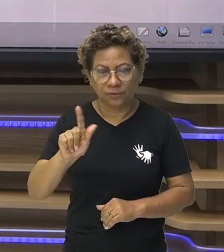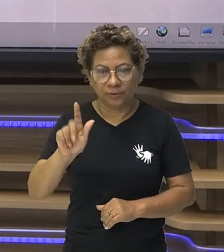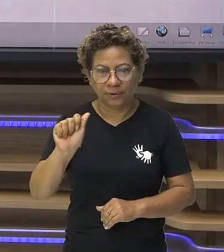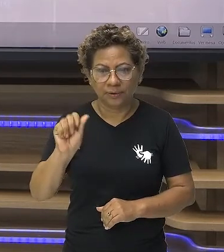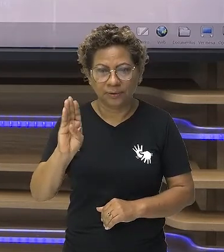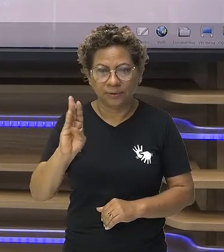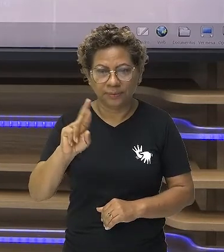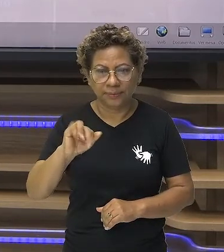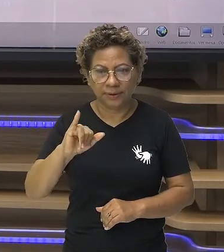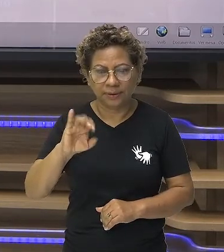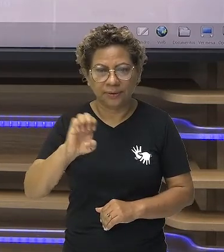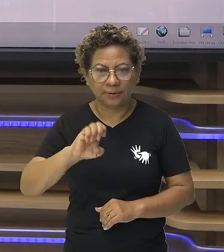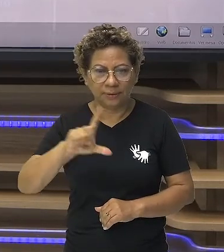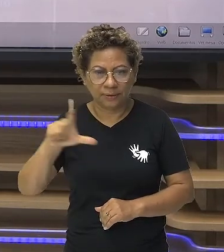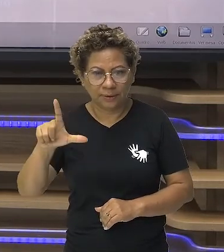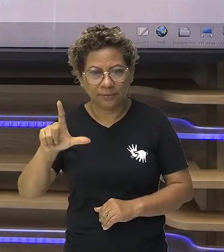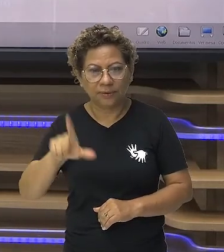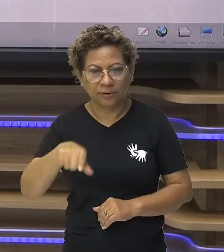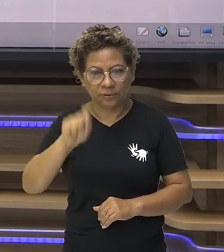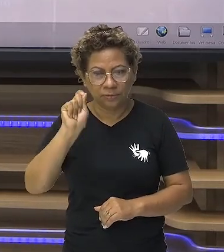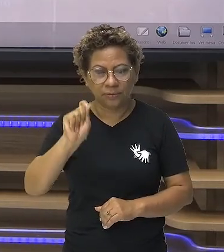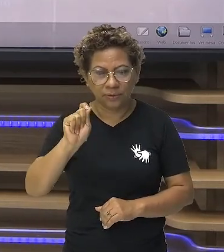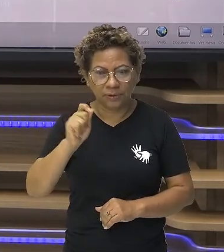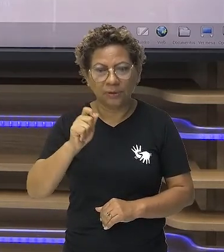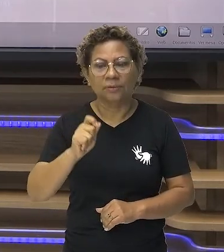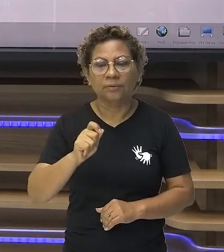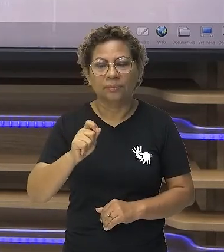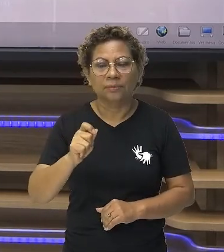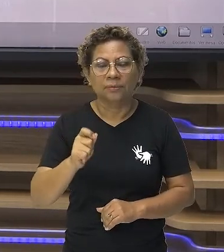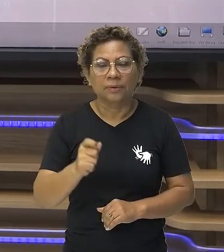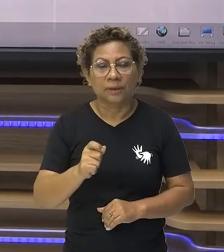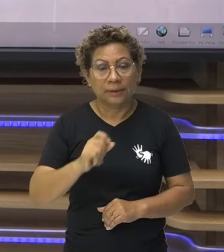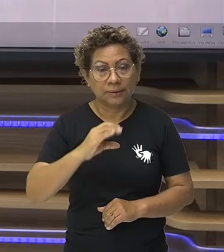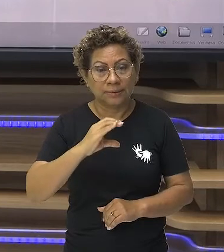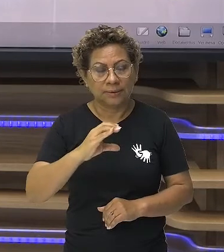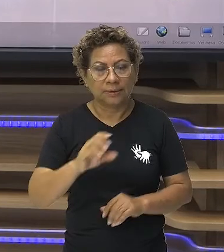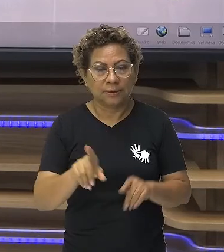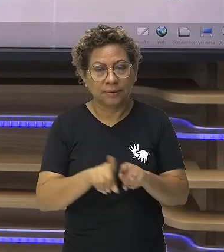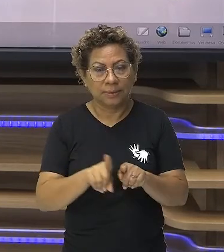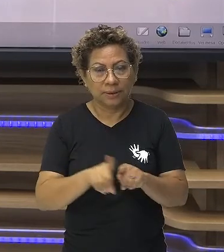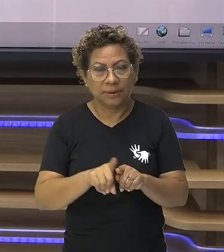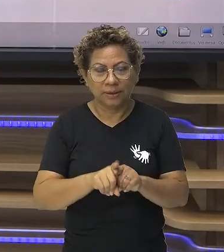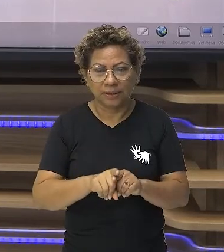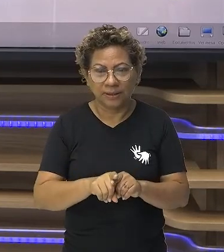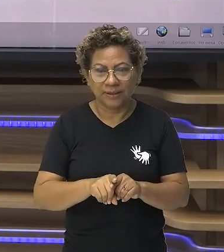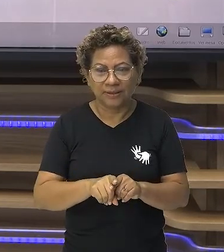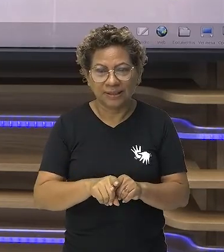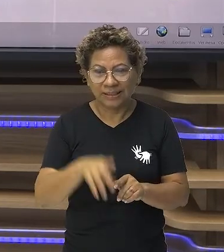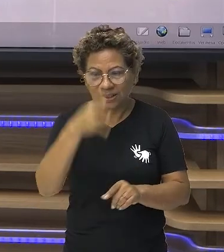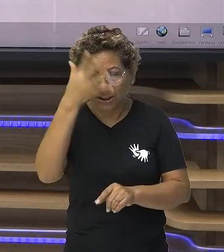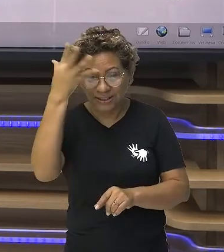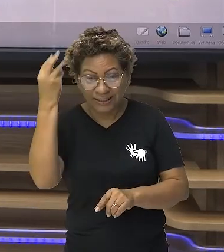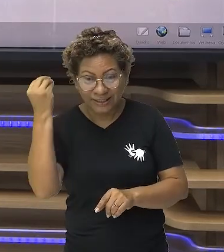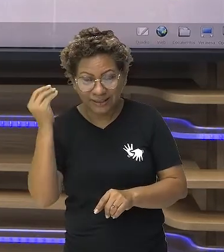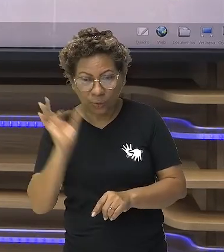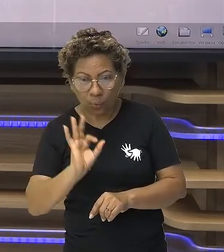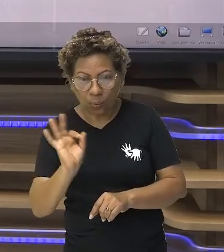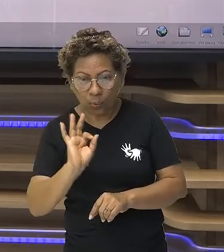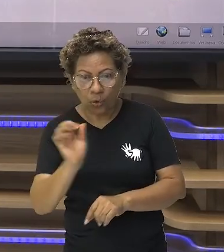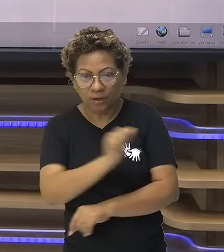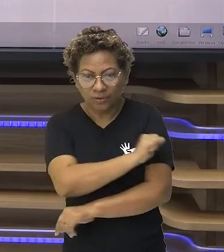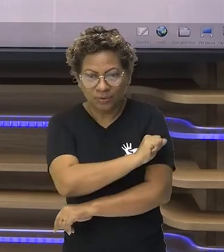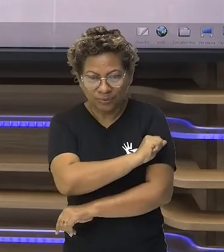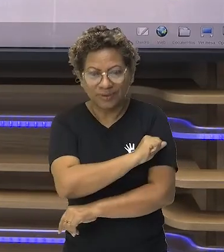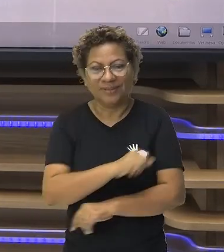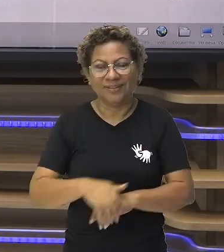né? Questão 3, letra C, tá? Então, não esqueci de mais ninguém dessa vez, né? Tá